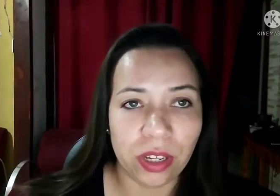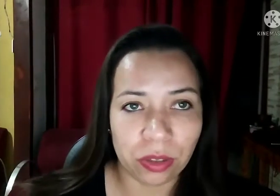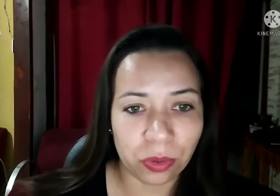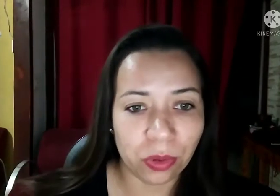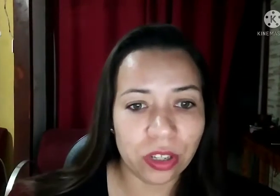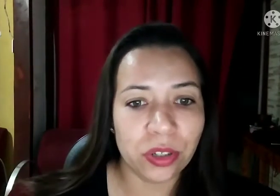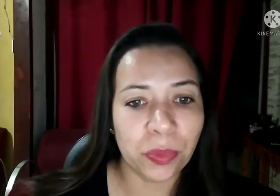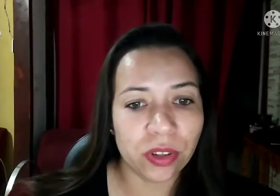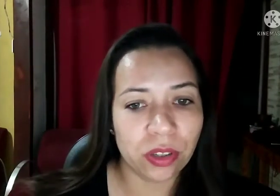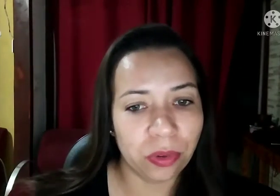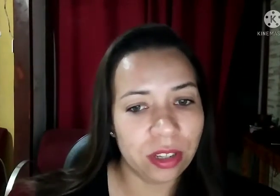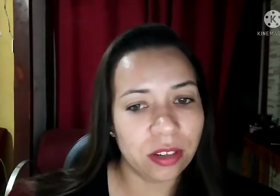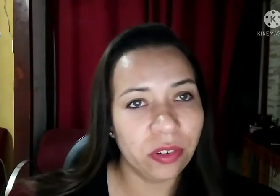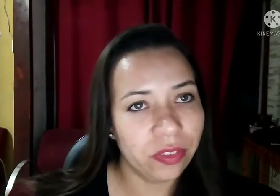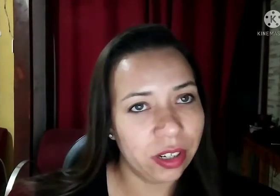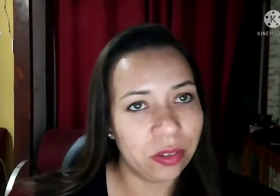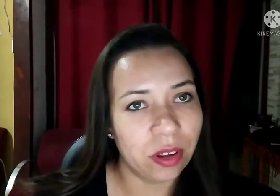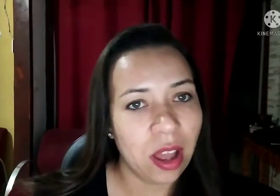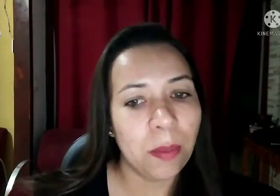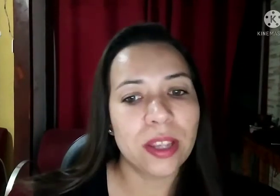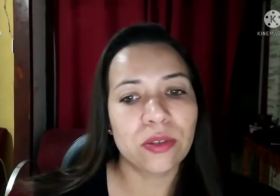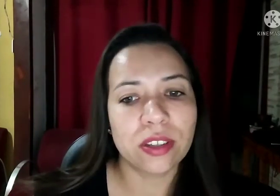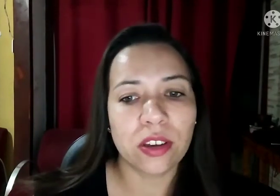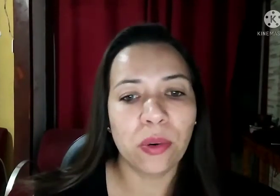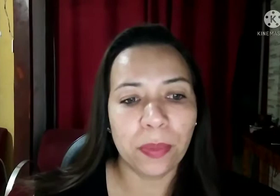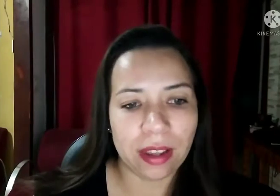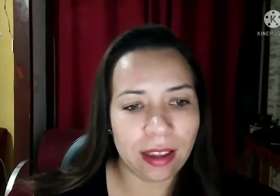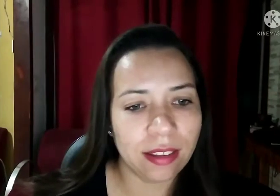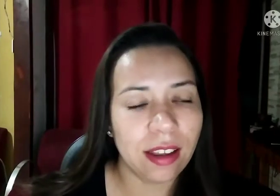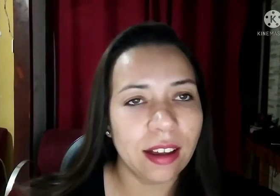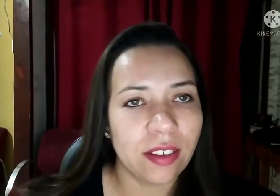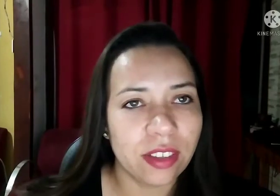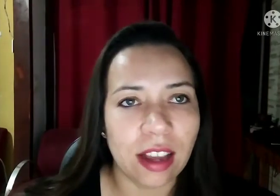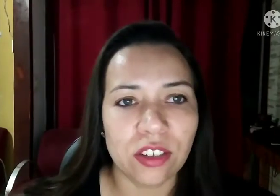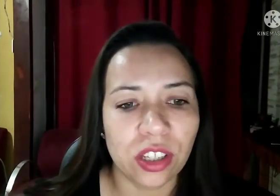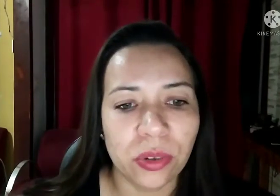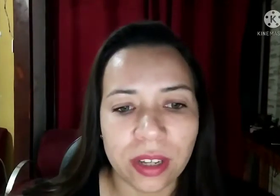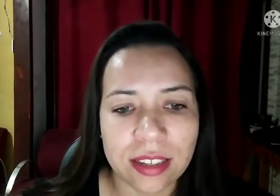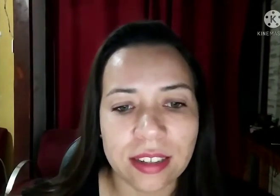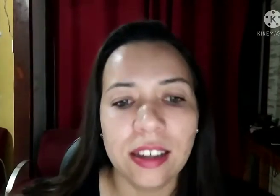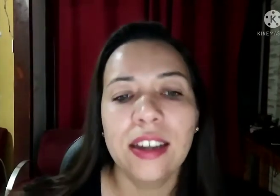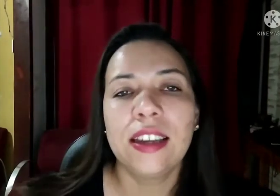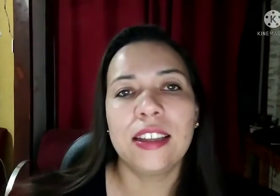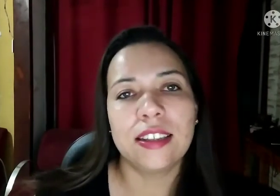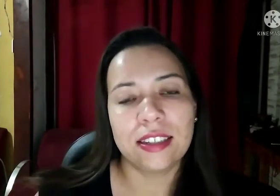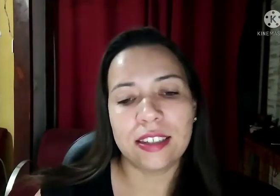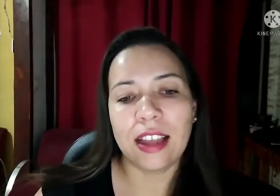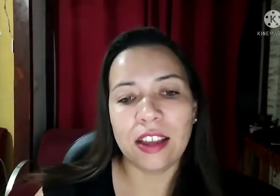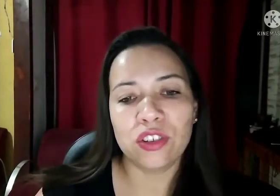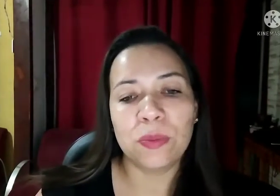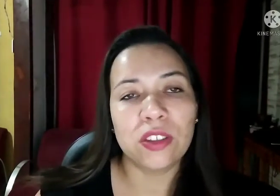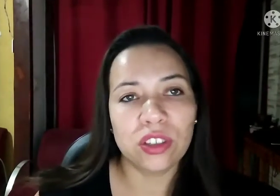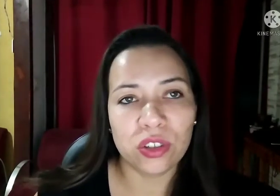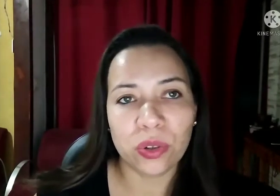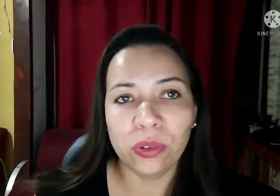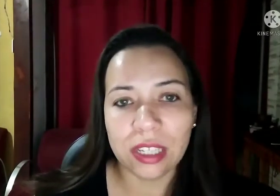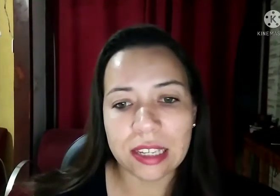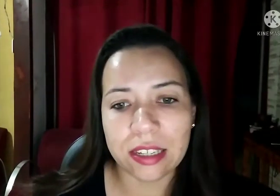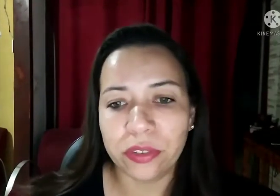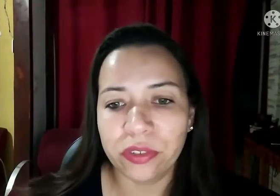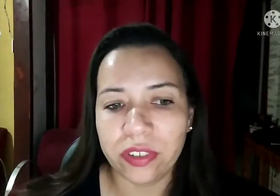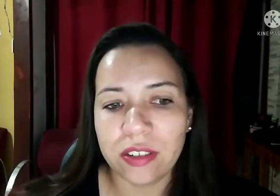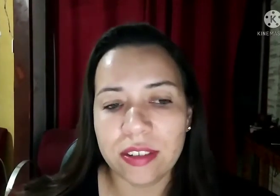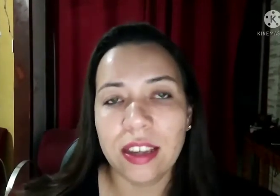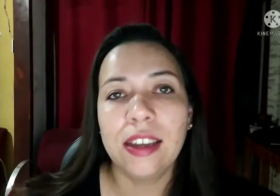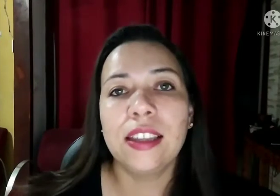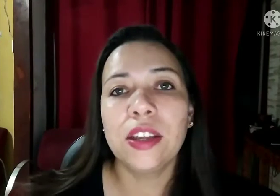incluindo-se apoiadores e opositores ao governo, pessoas que compreendem a gravidade da doença e a necessidade de medidas de